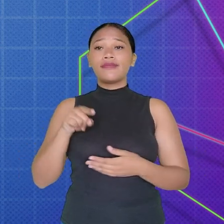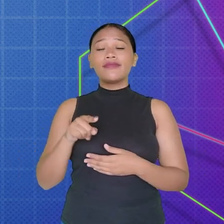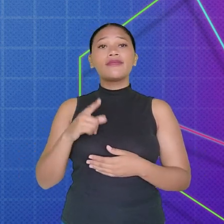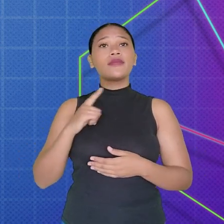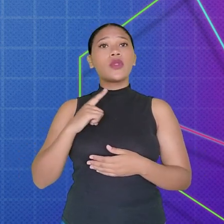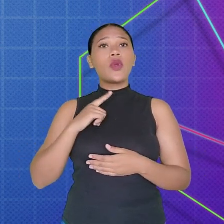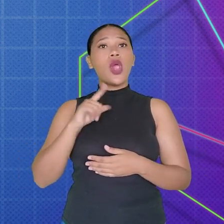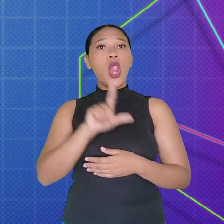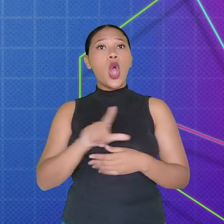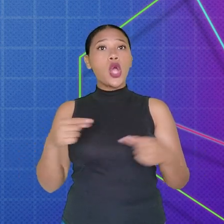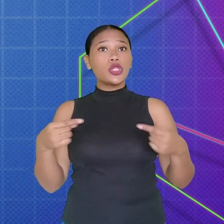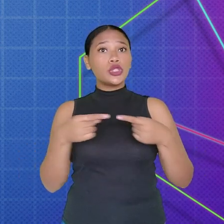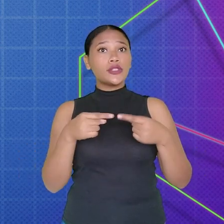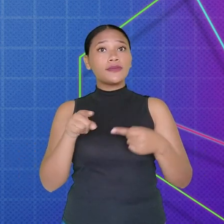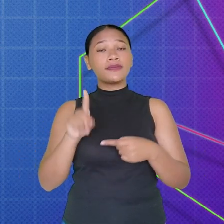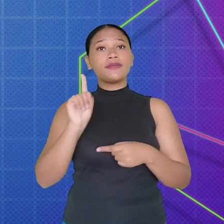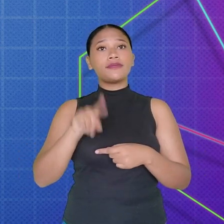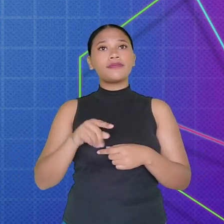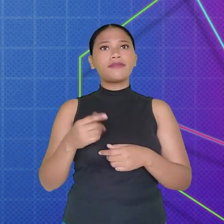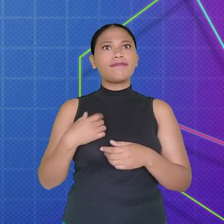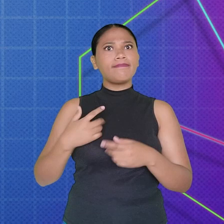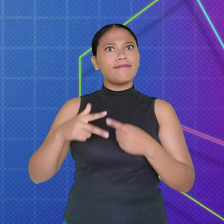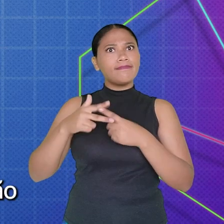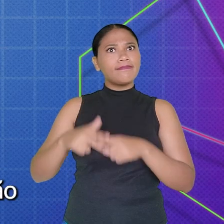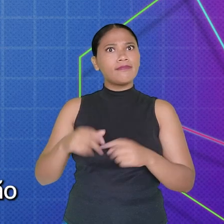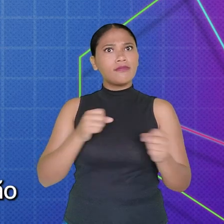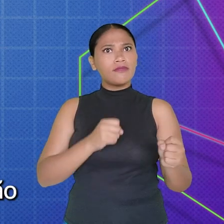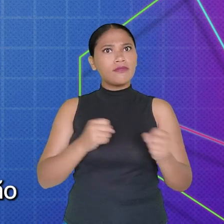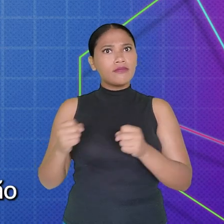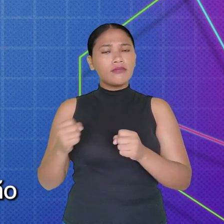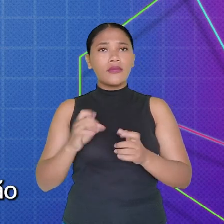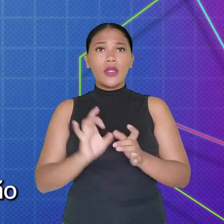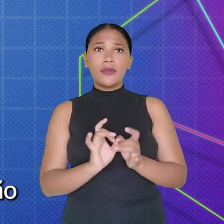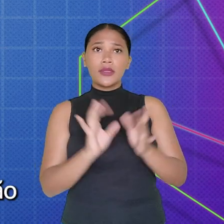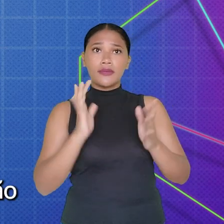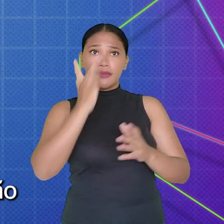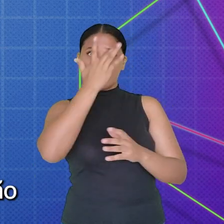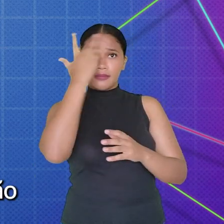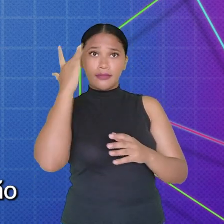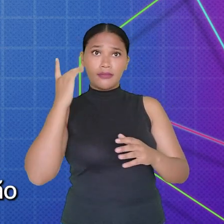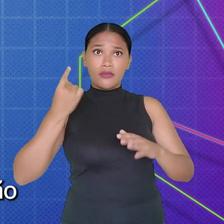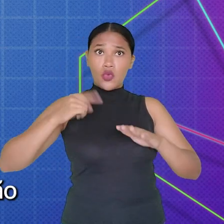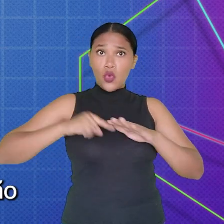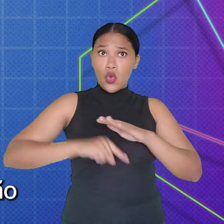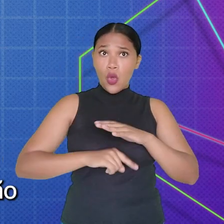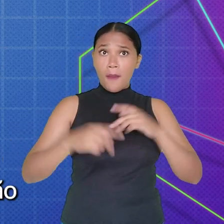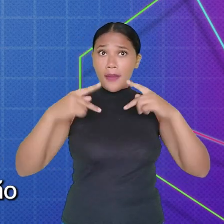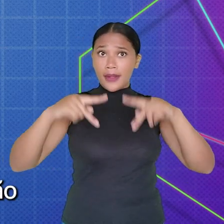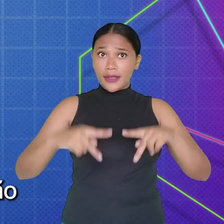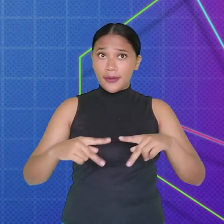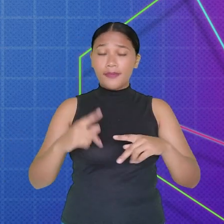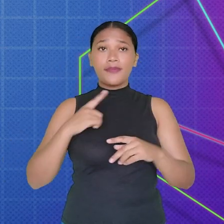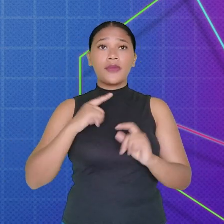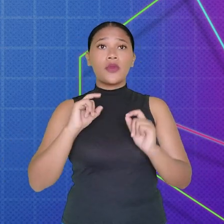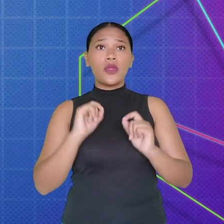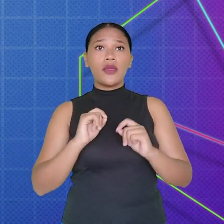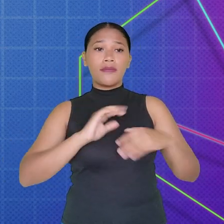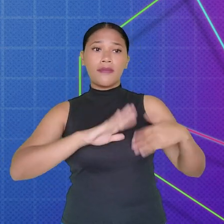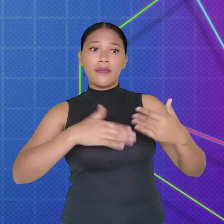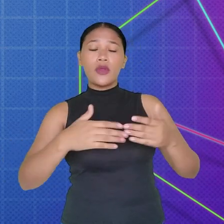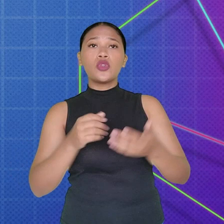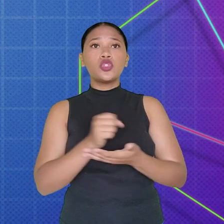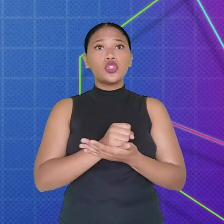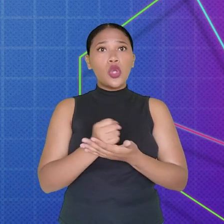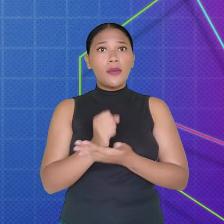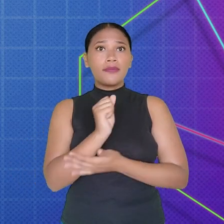forma, a lógica orientada a eventos é uma ferramenta poderosa para permitir que os usuários sem conhecimentos avançados de programação possam